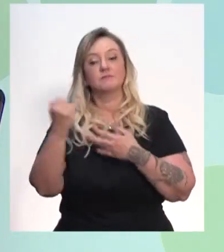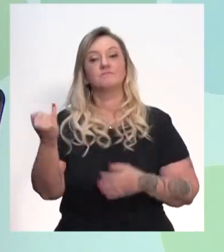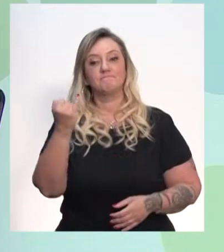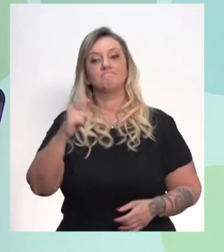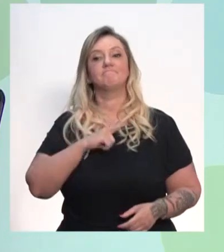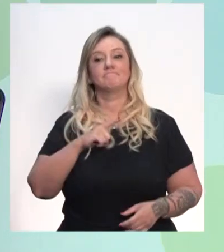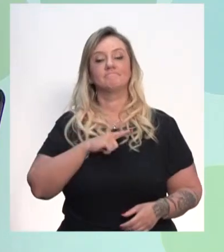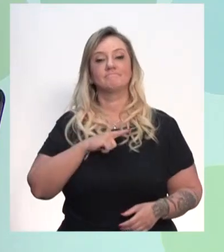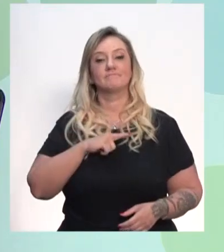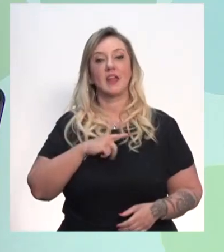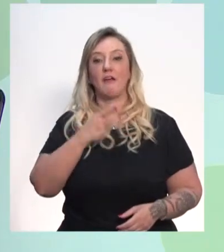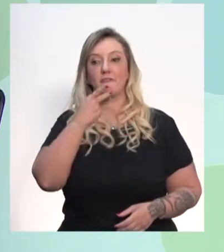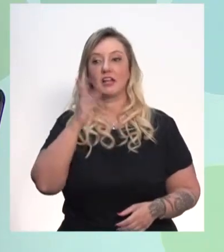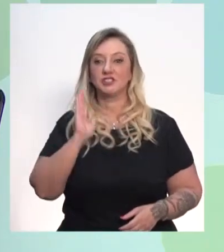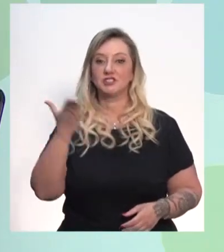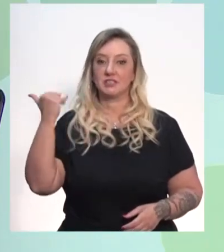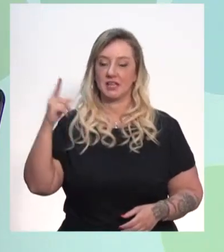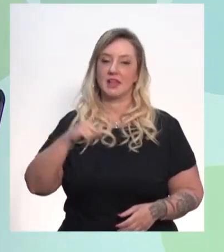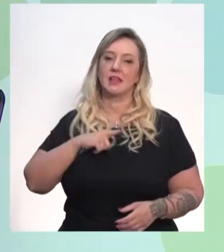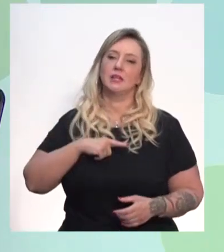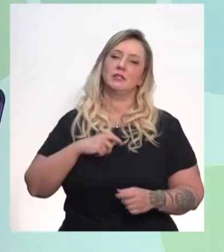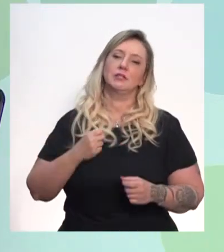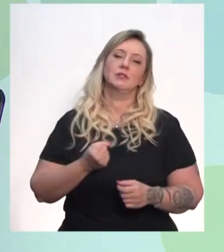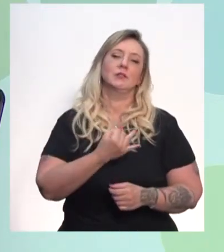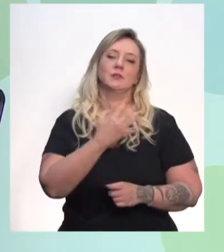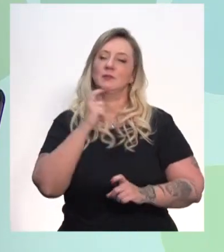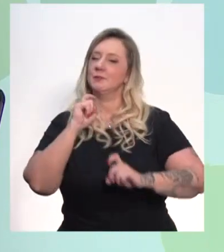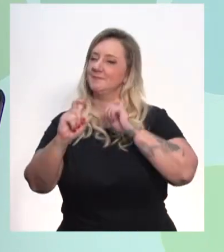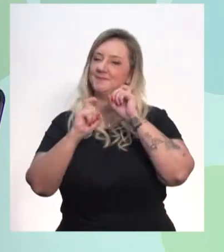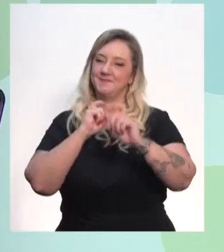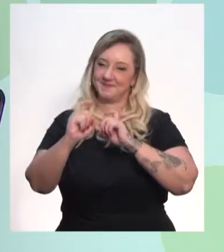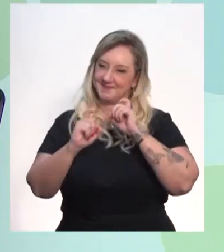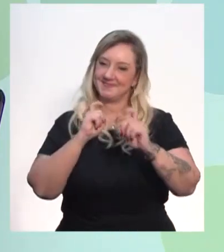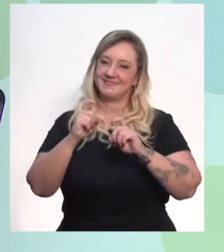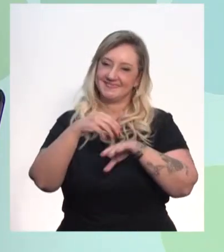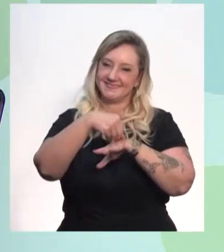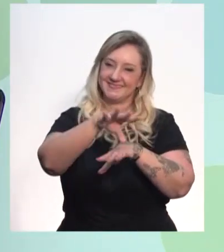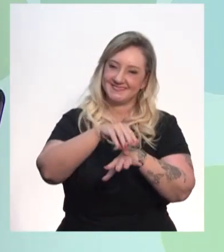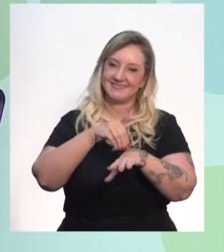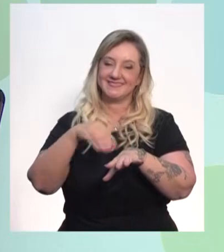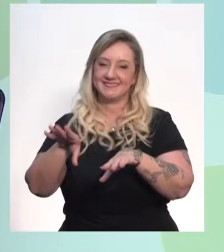Teams, basta você abrir o Teams, clicar em equipe,